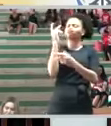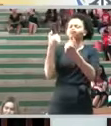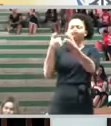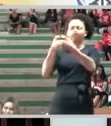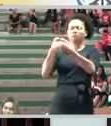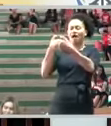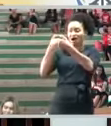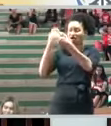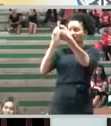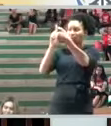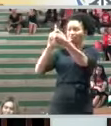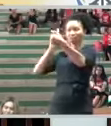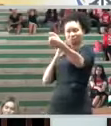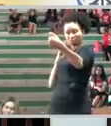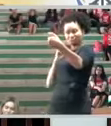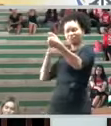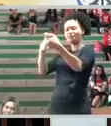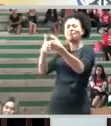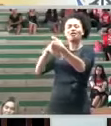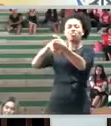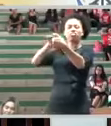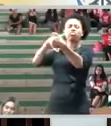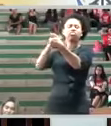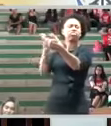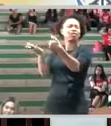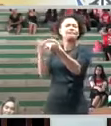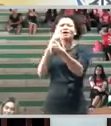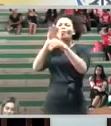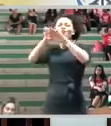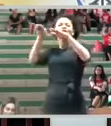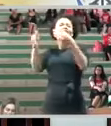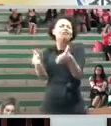arca sem Deus é um caixote.